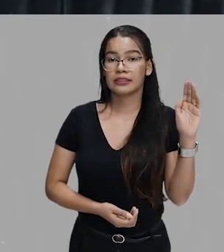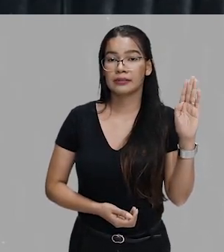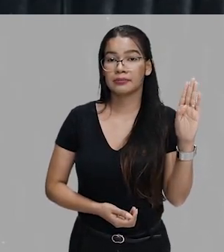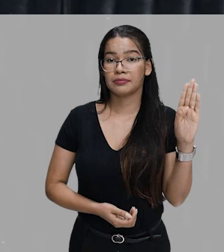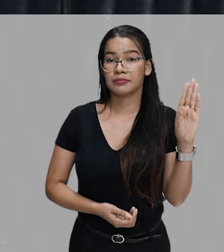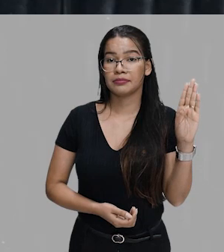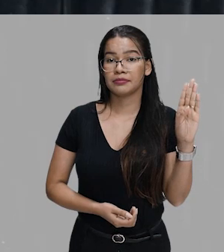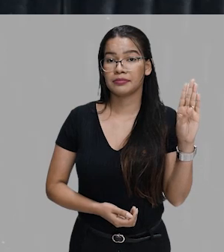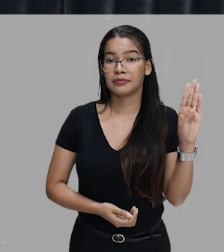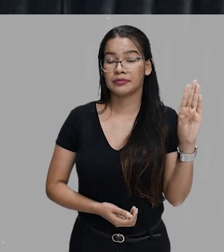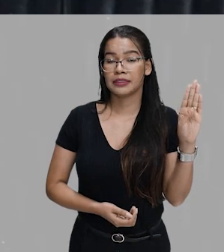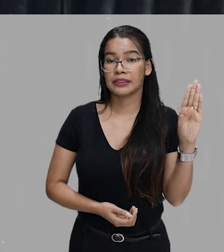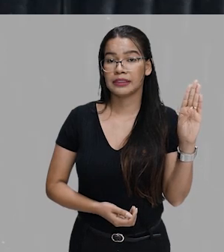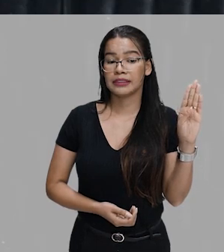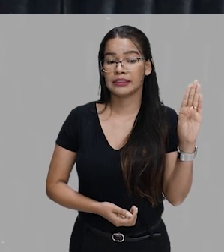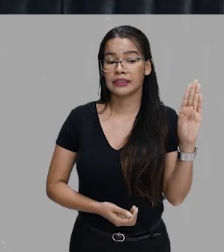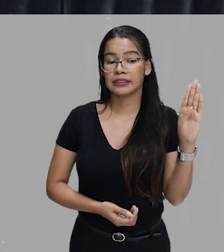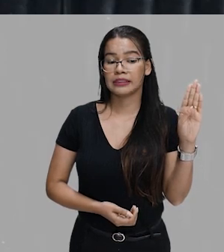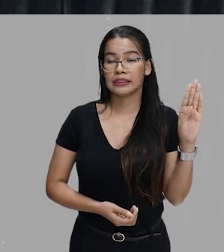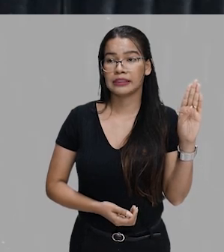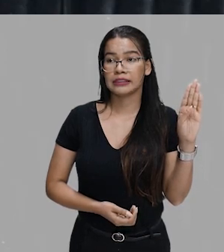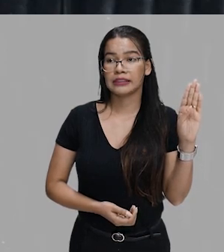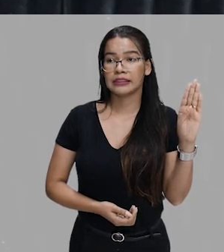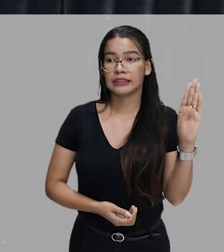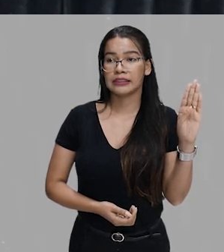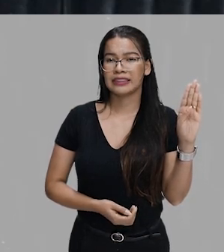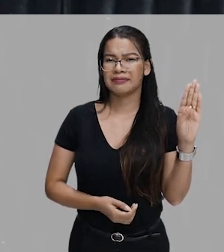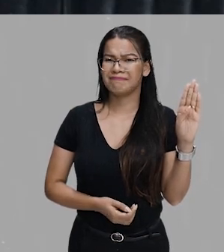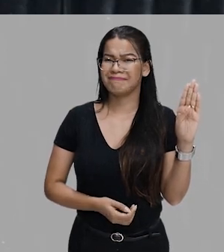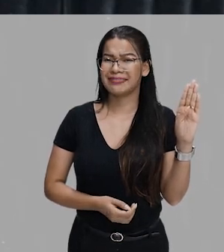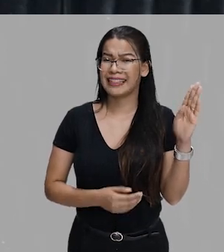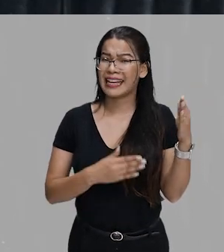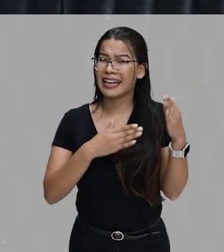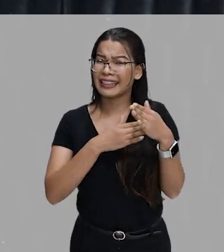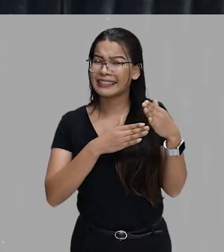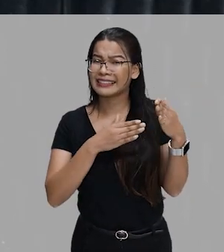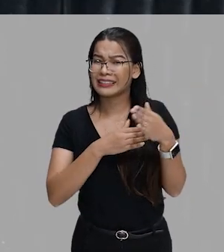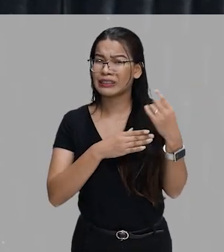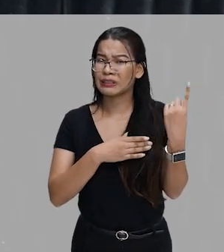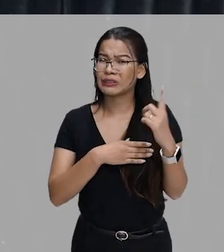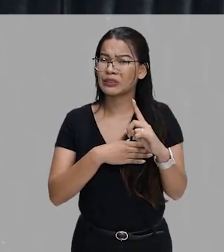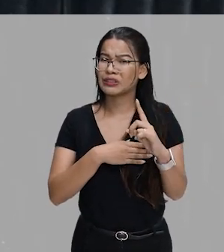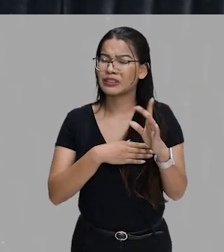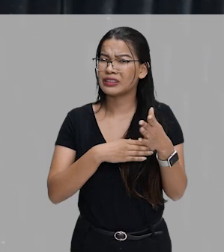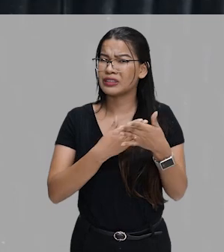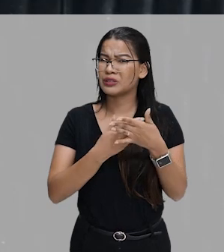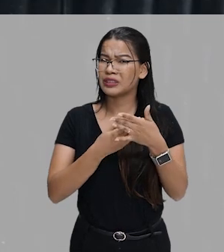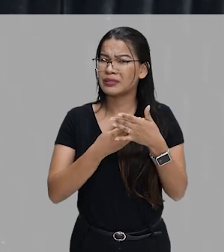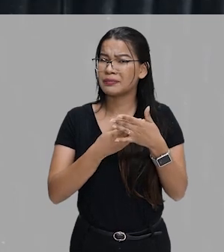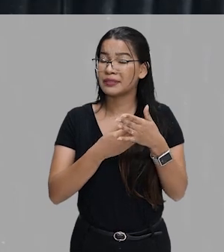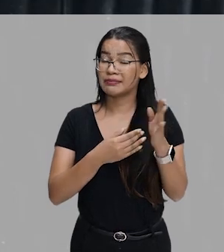alternância? É uma restrição? Ah, mas restrição? A gente está estudando restrição?